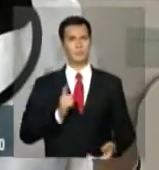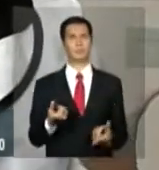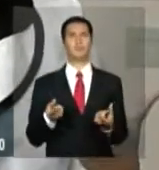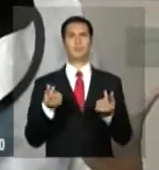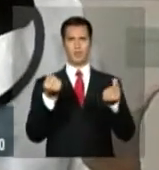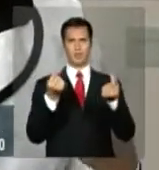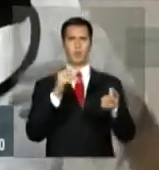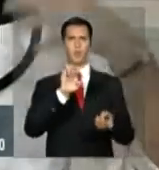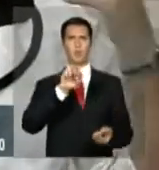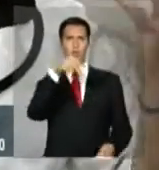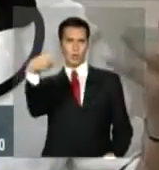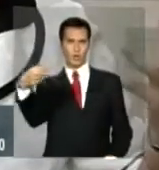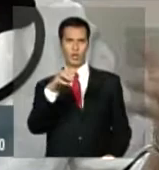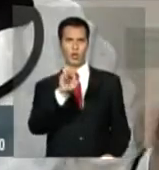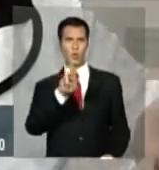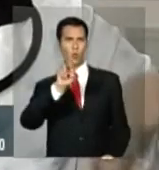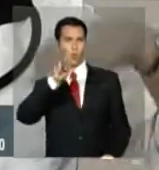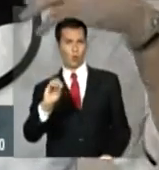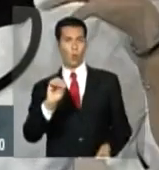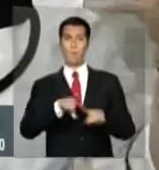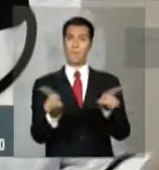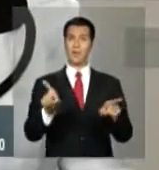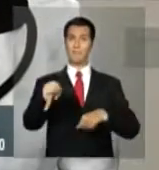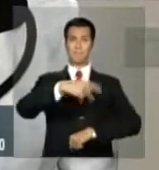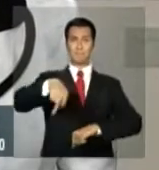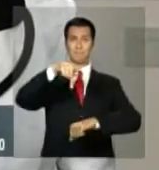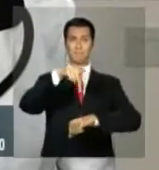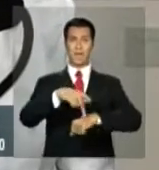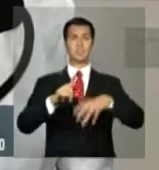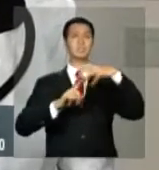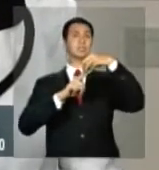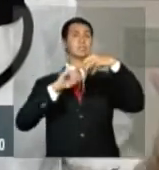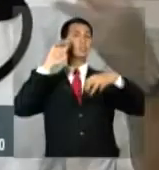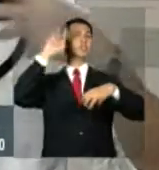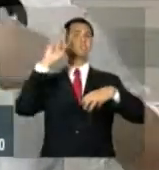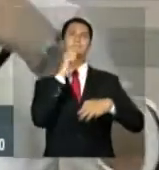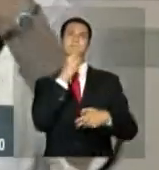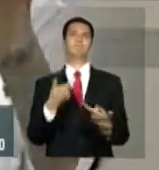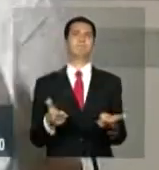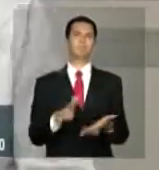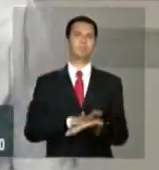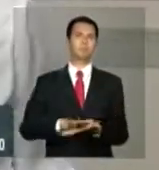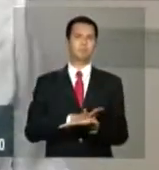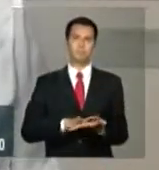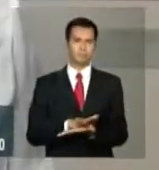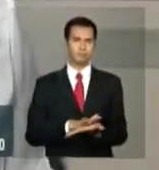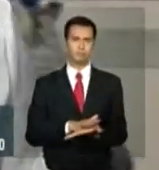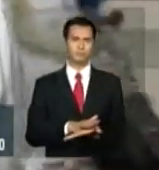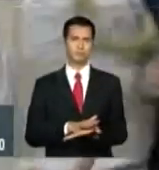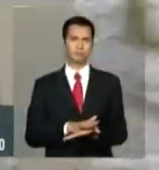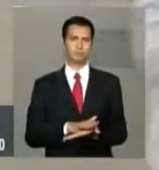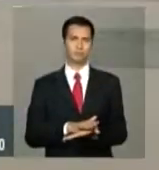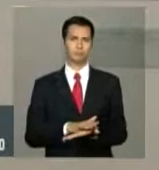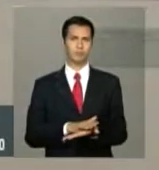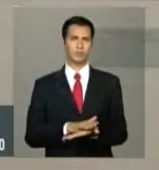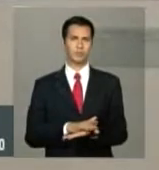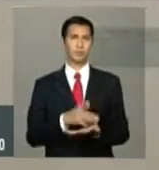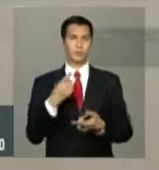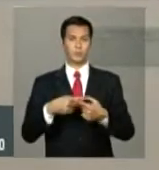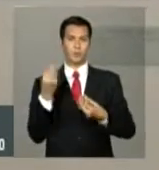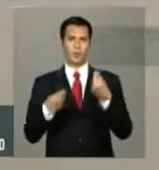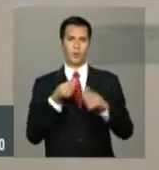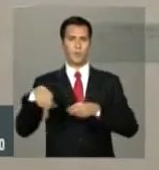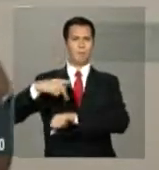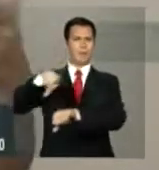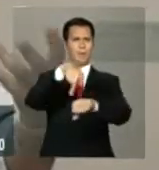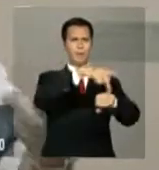ente político ou uma união fiscal, como se queira chamar, que sustente, né, essa união monetária. E,